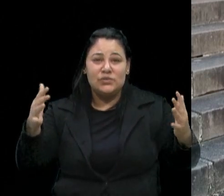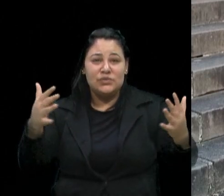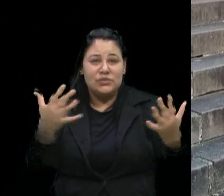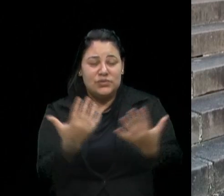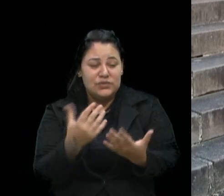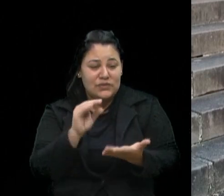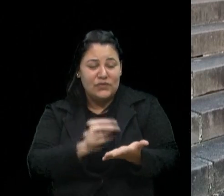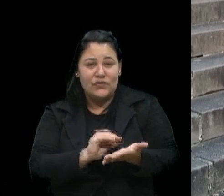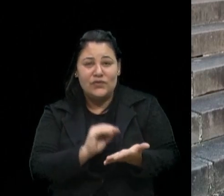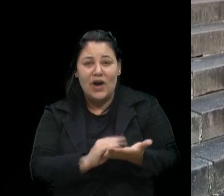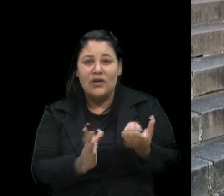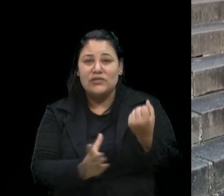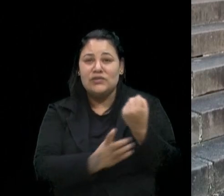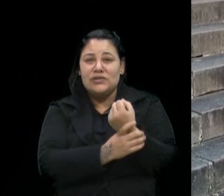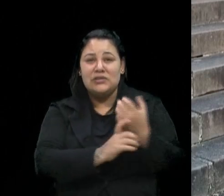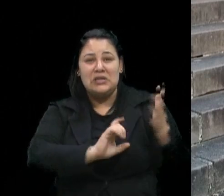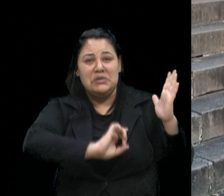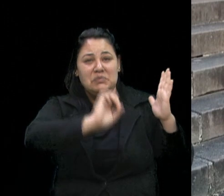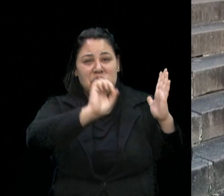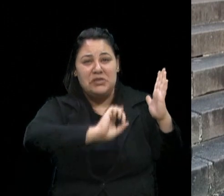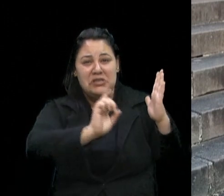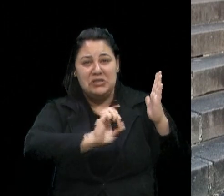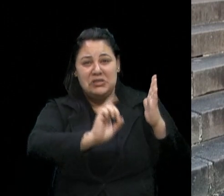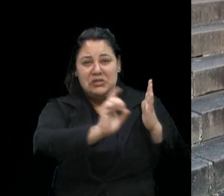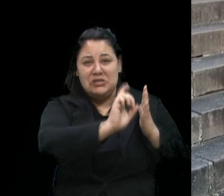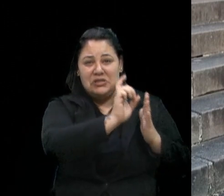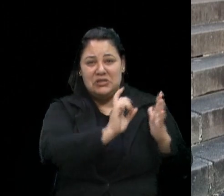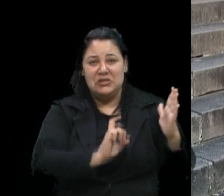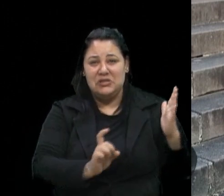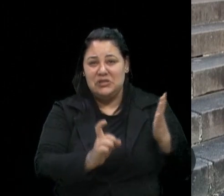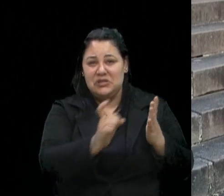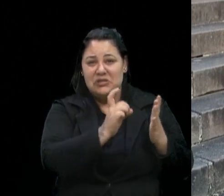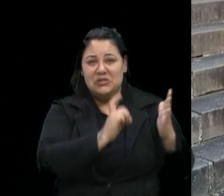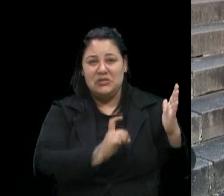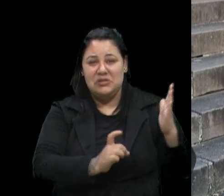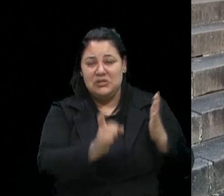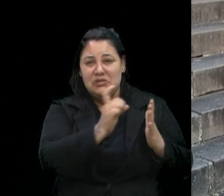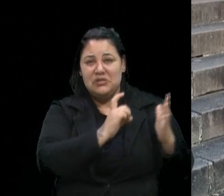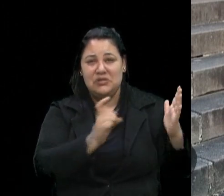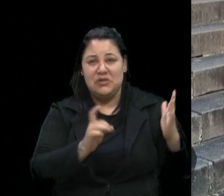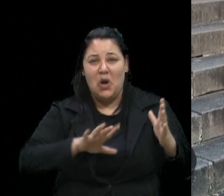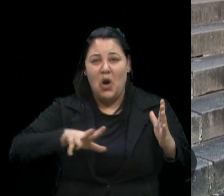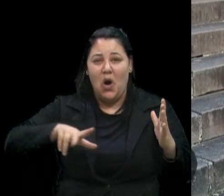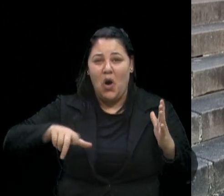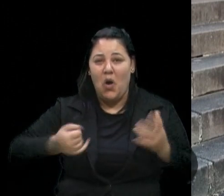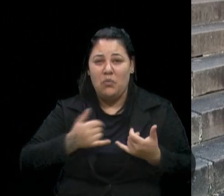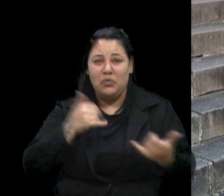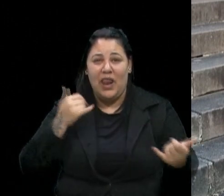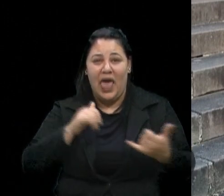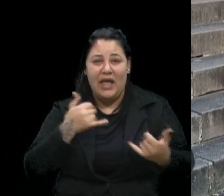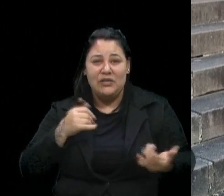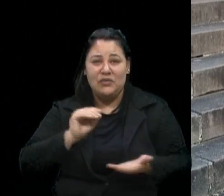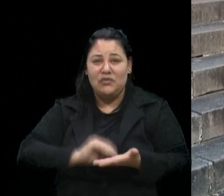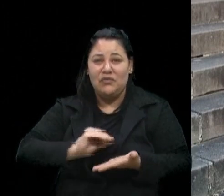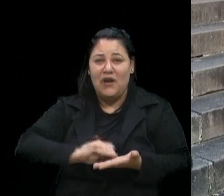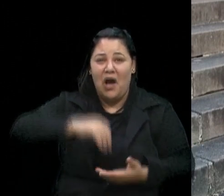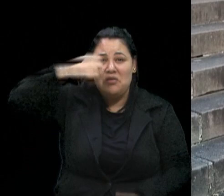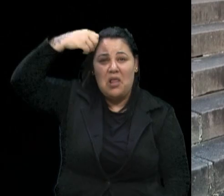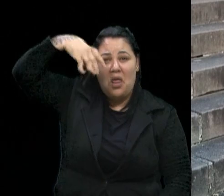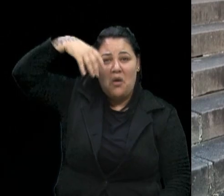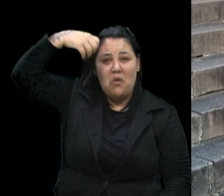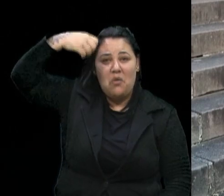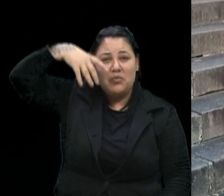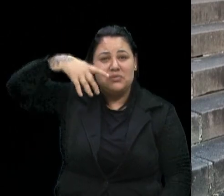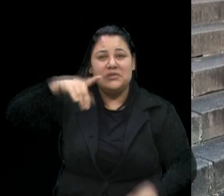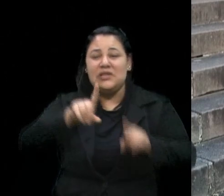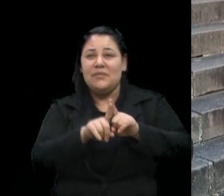insegurança, pichações, furto de fiação elétrica, iluminação insuficiente, torna o local